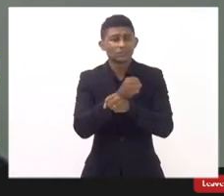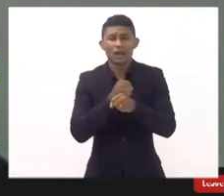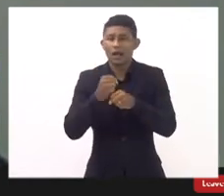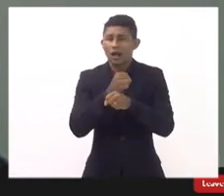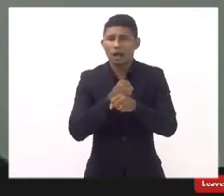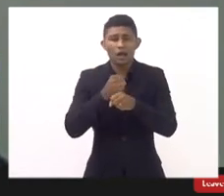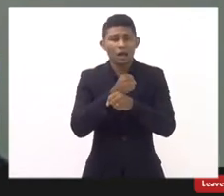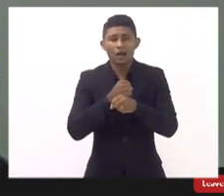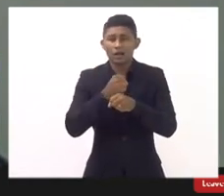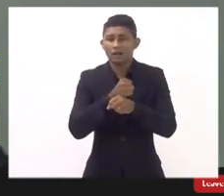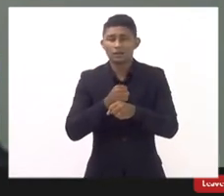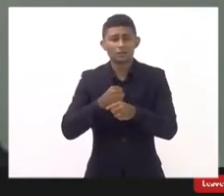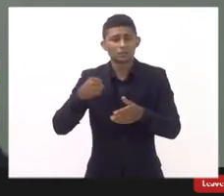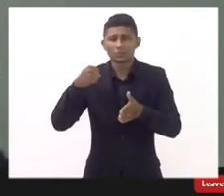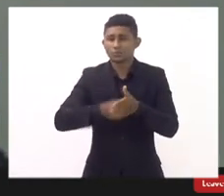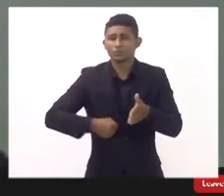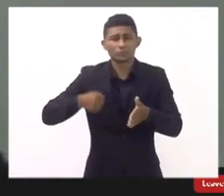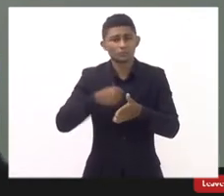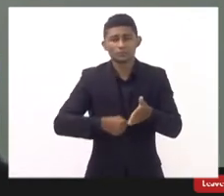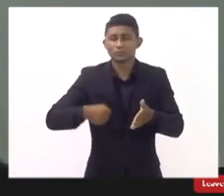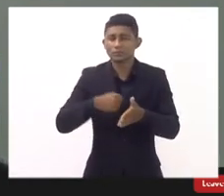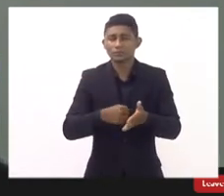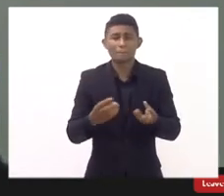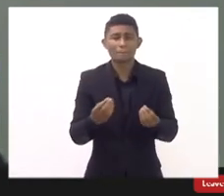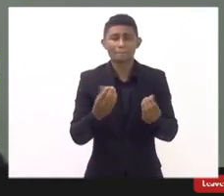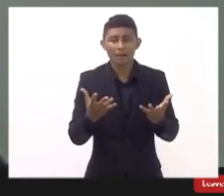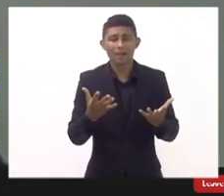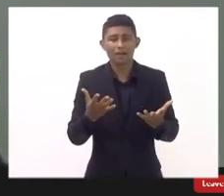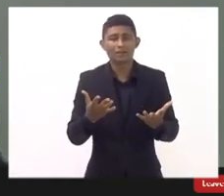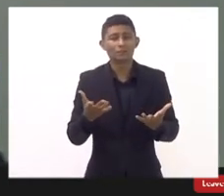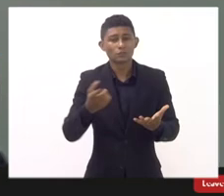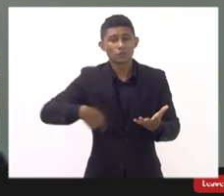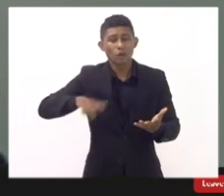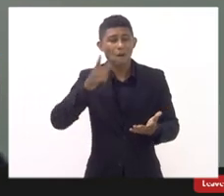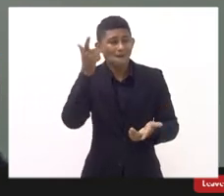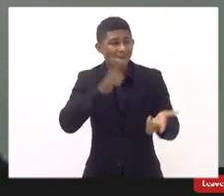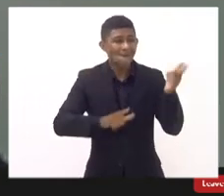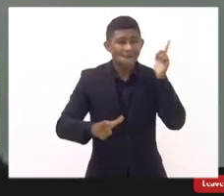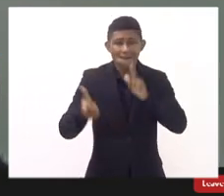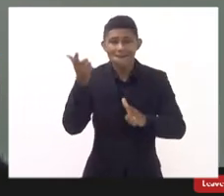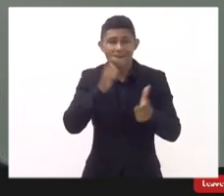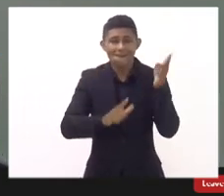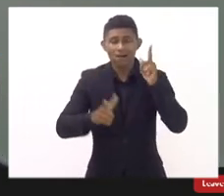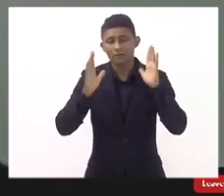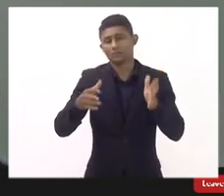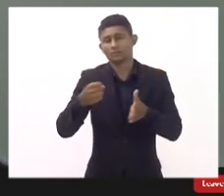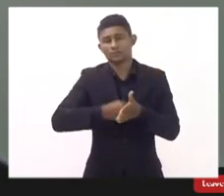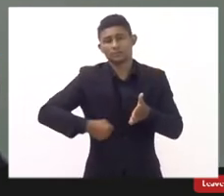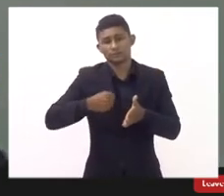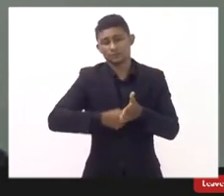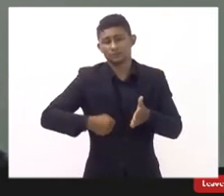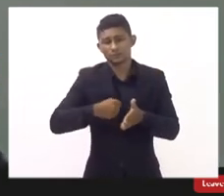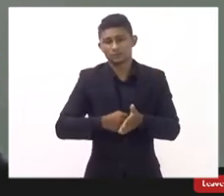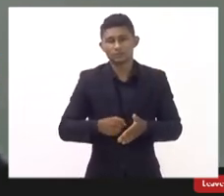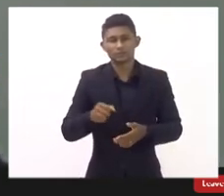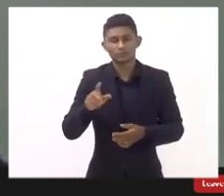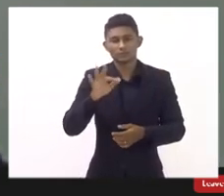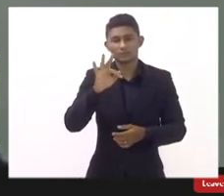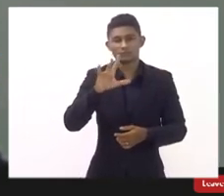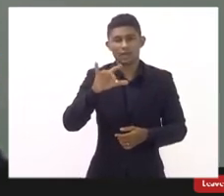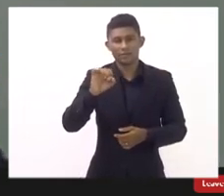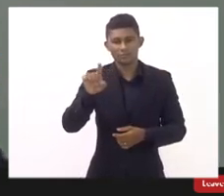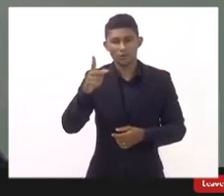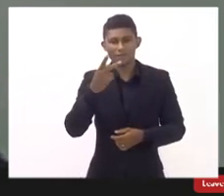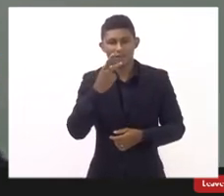de trabalho para conseguir chegar a essa questão, né. O deputado Flávio colocou 4 anos aí de